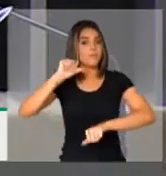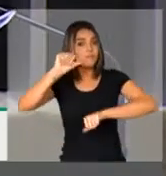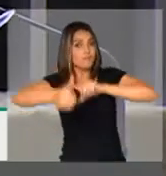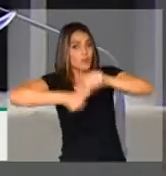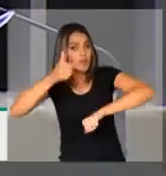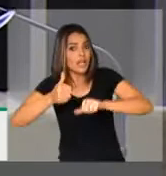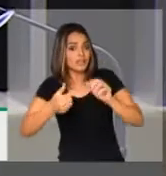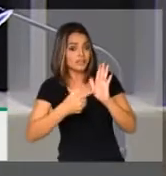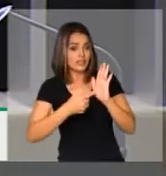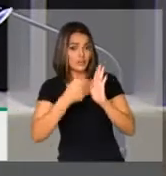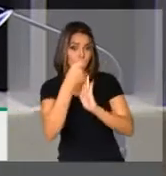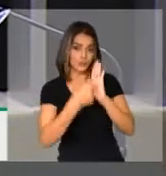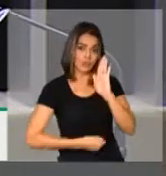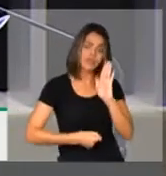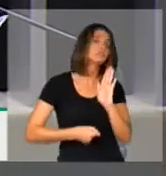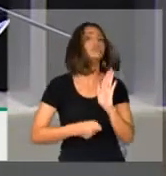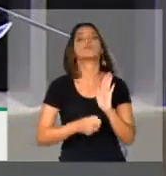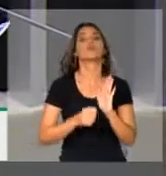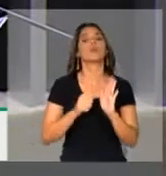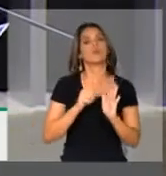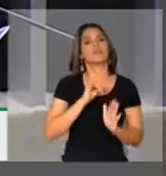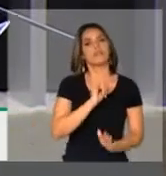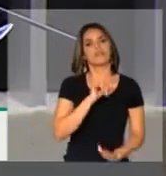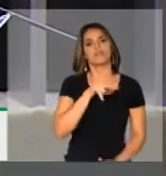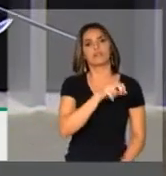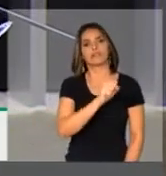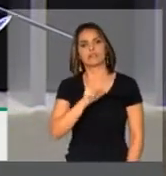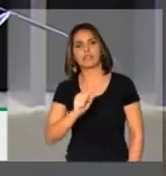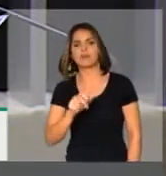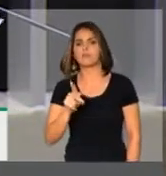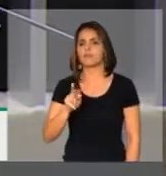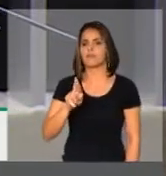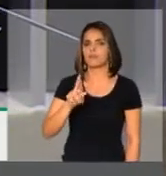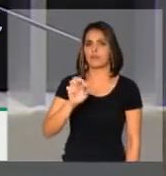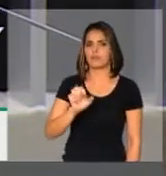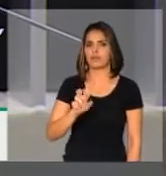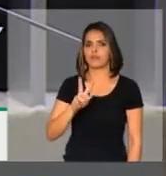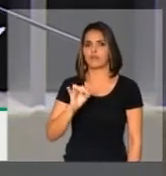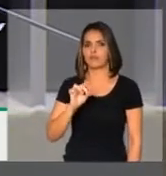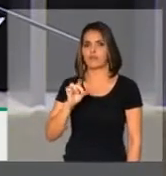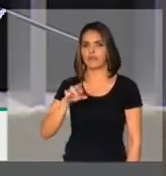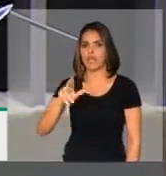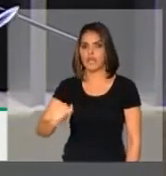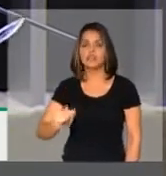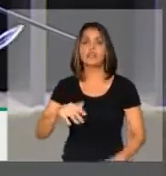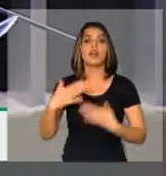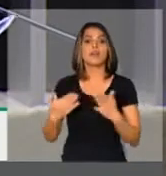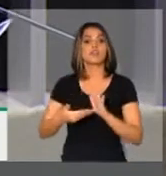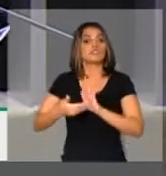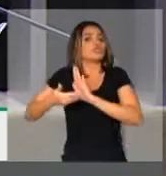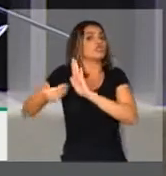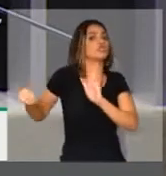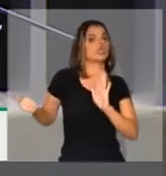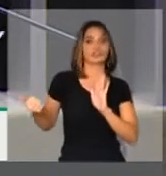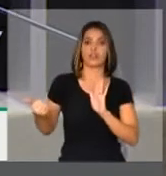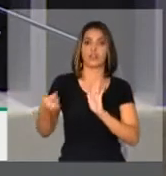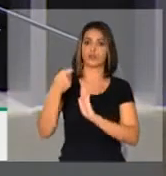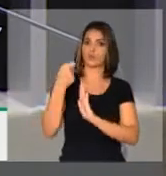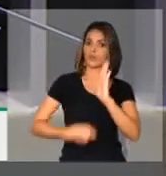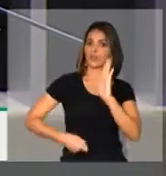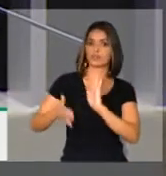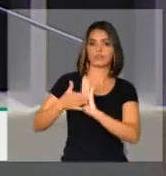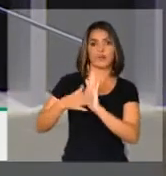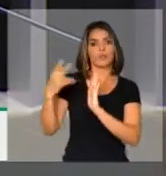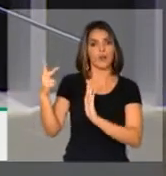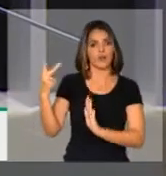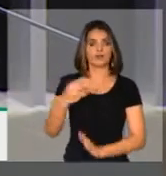meu ver, e no olhar do nosso partido, o PRB, ser suprimida do texto da